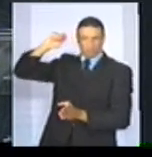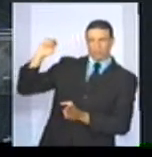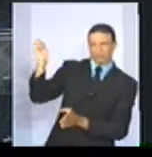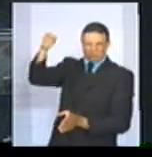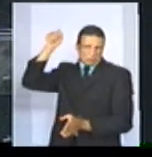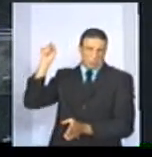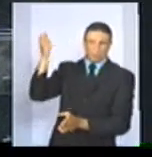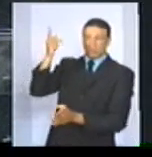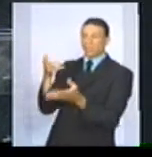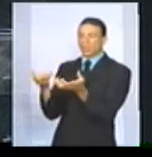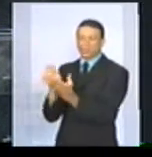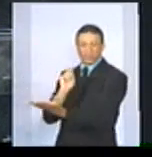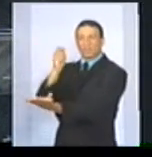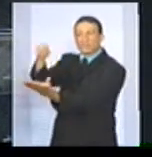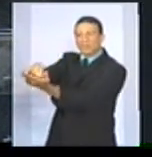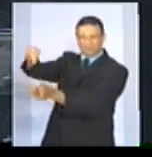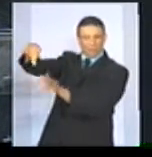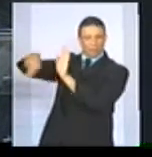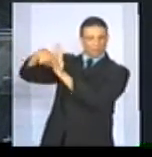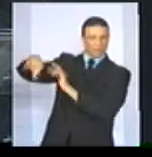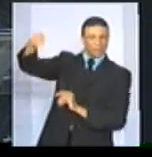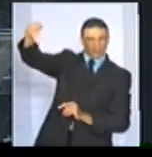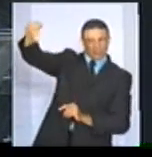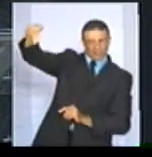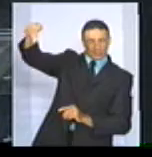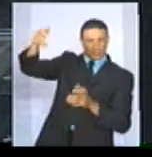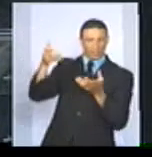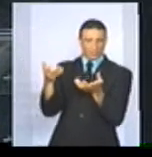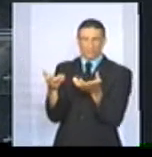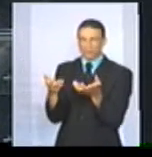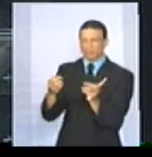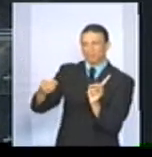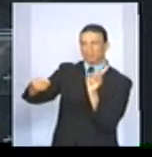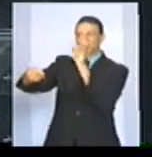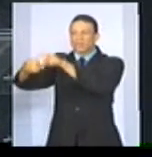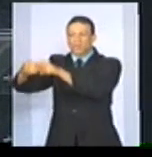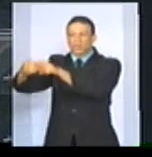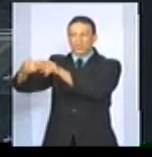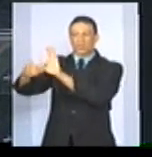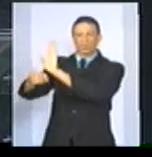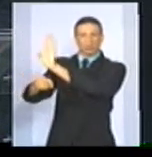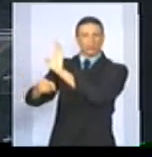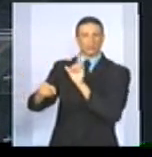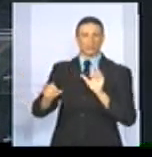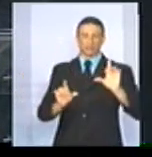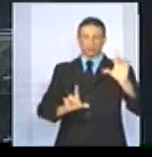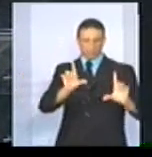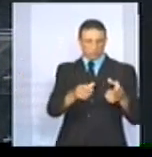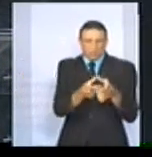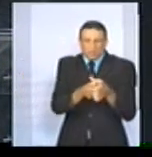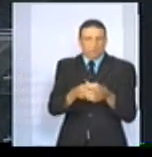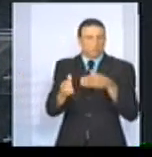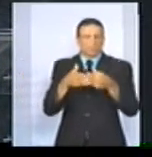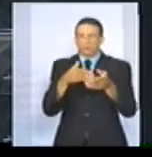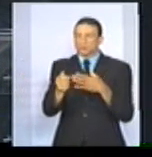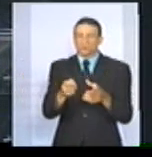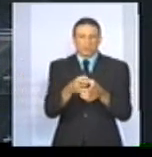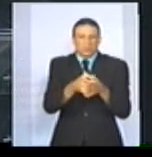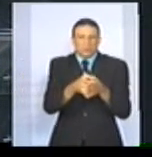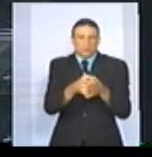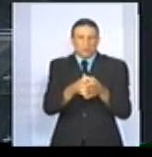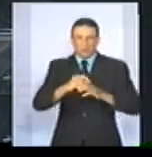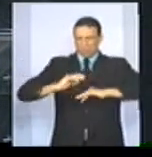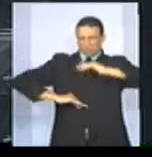interesse do povo do Rio Grande do Norte. Se houvesse, pela participação de um acionista, ainda que fosse minoritário, ainda sem controle